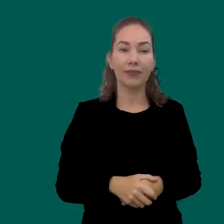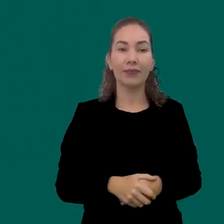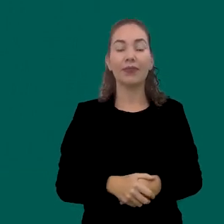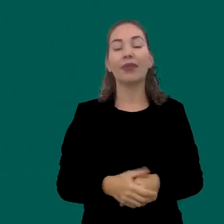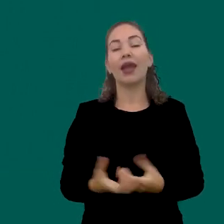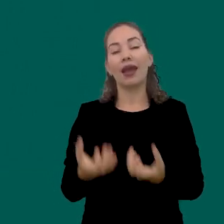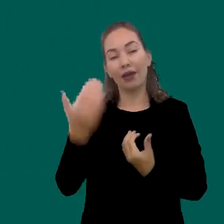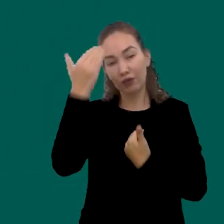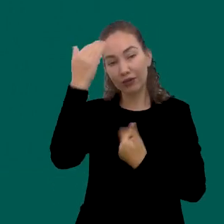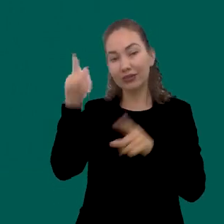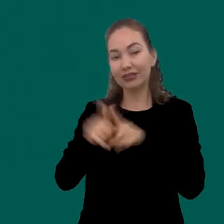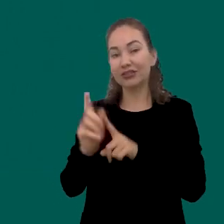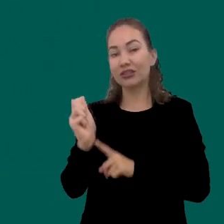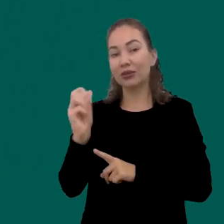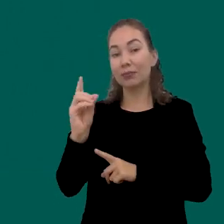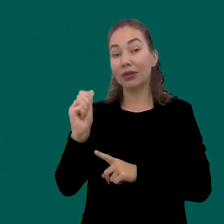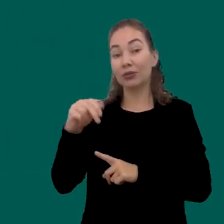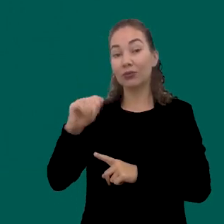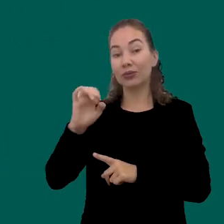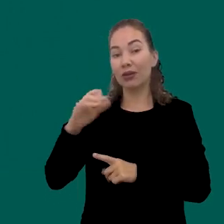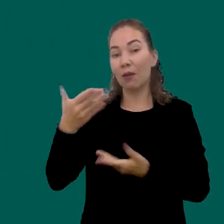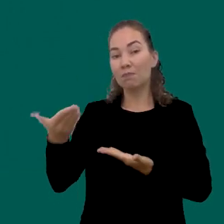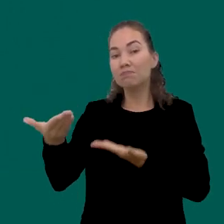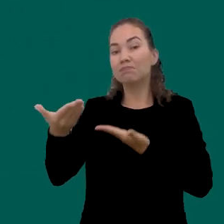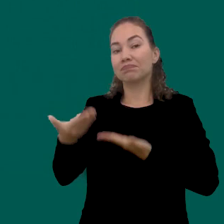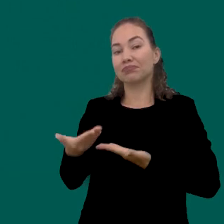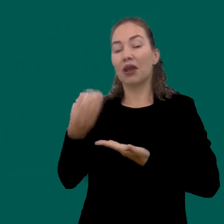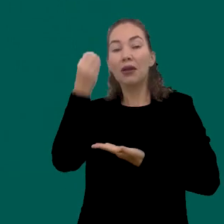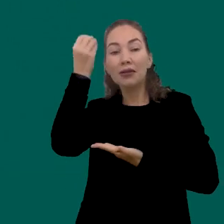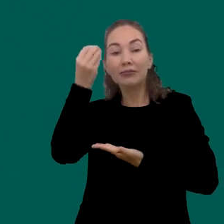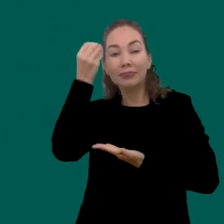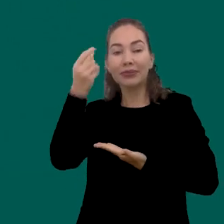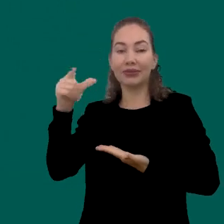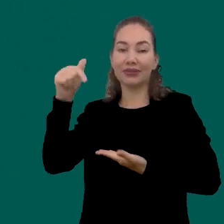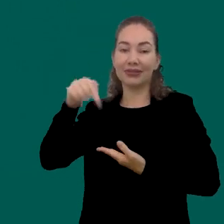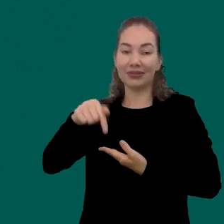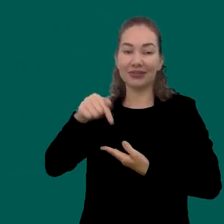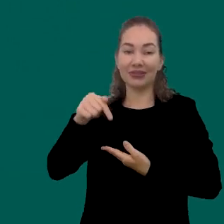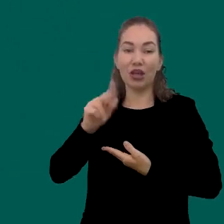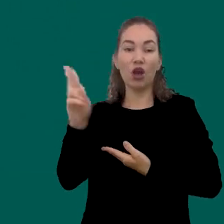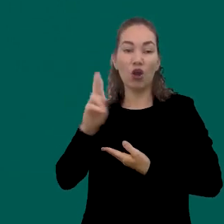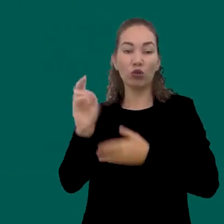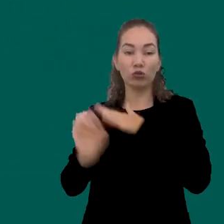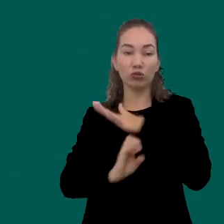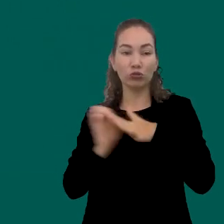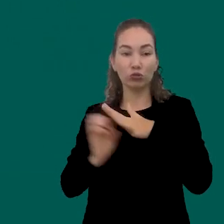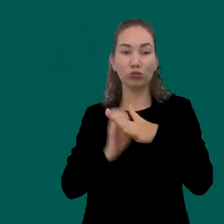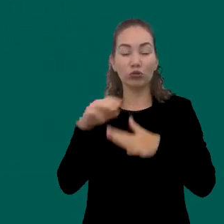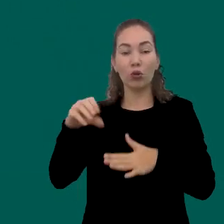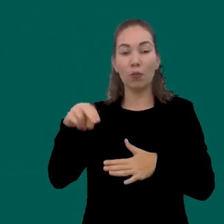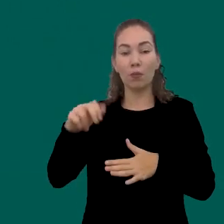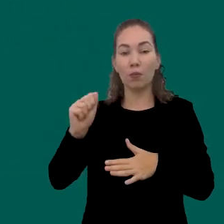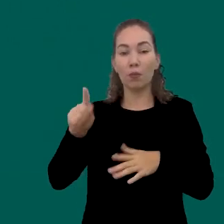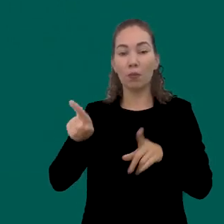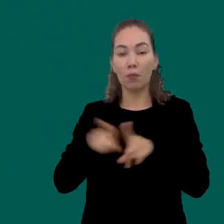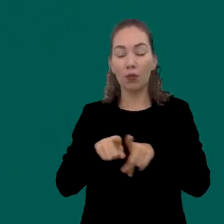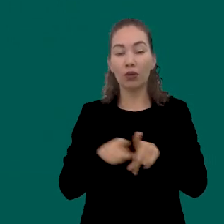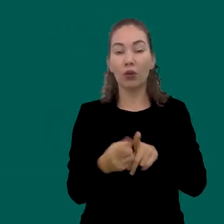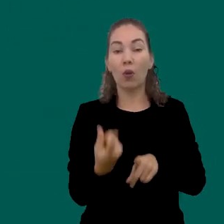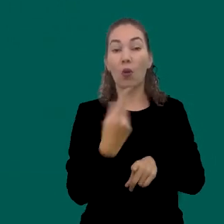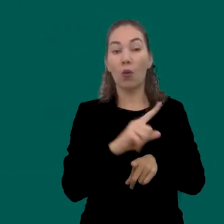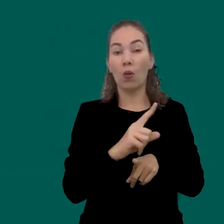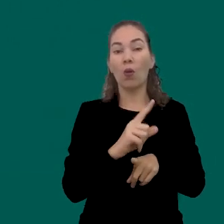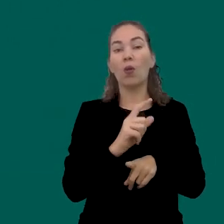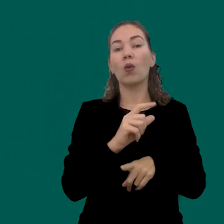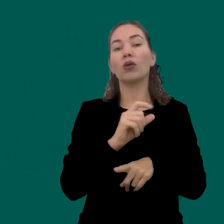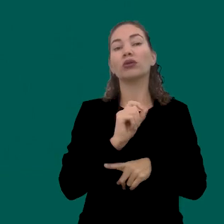Queria agradecer também ao Daniel pelo convite, até por poder trazer experiências aqui, poder trazer tanto o nome das empresas, tanto do Mônaco como do Noah Market. E